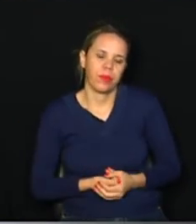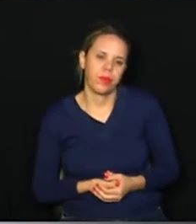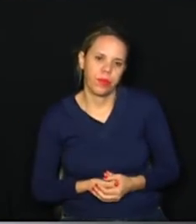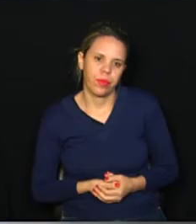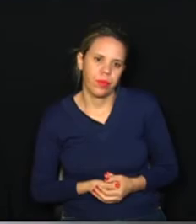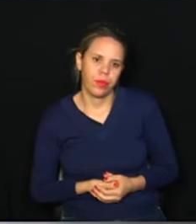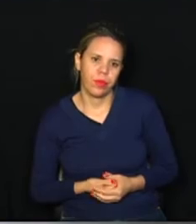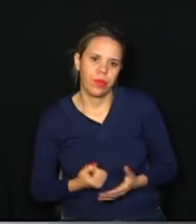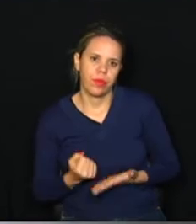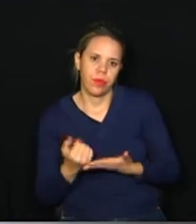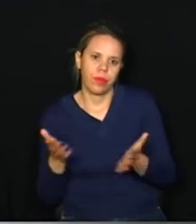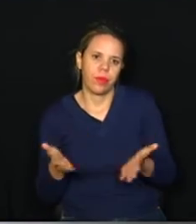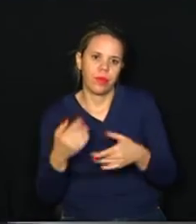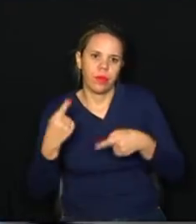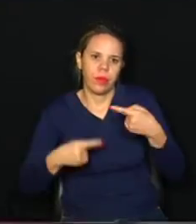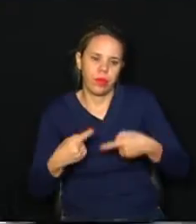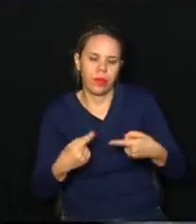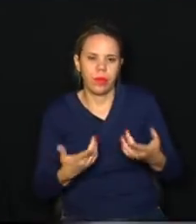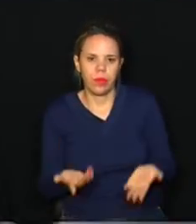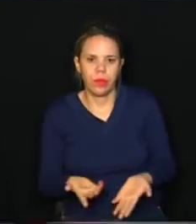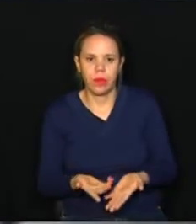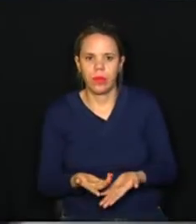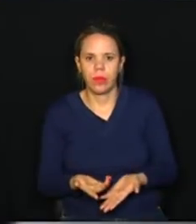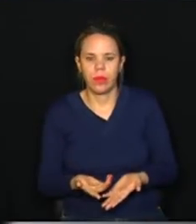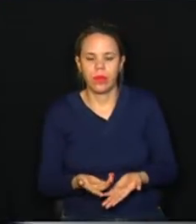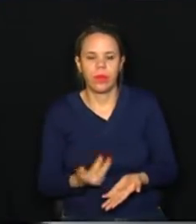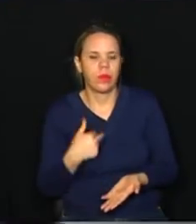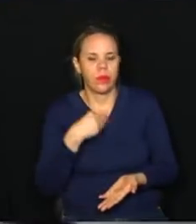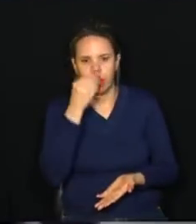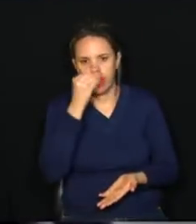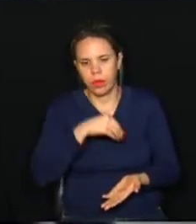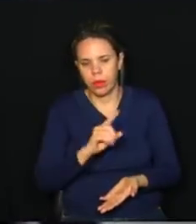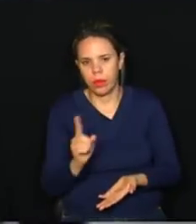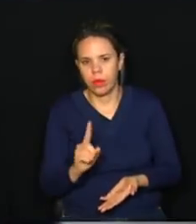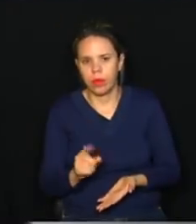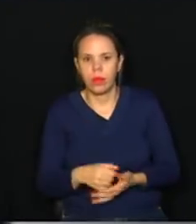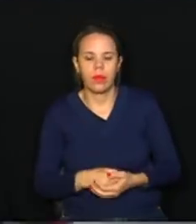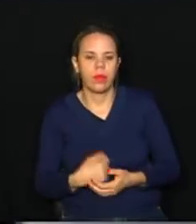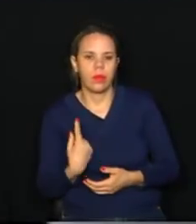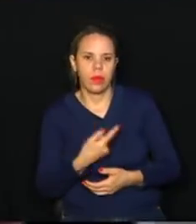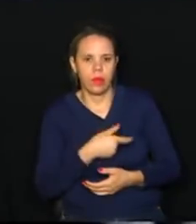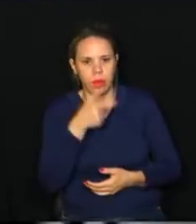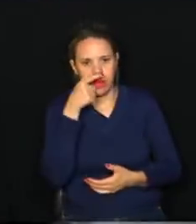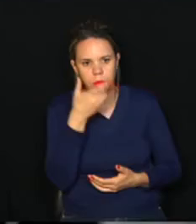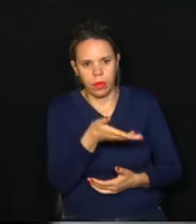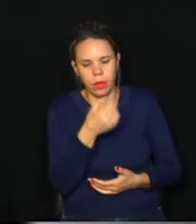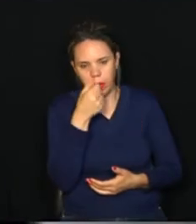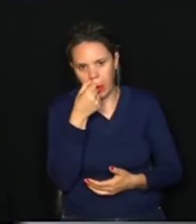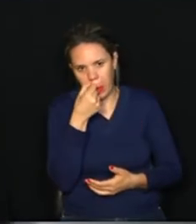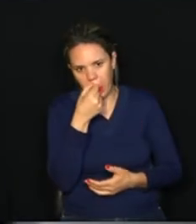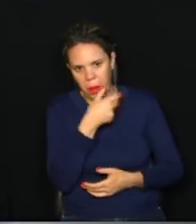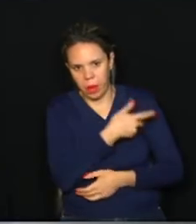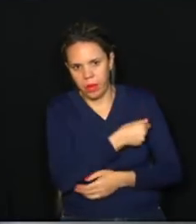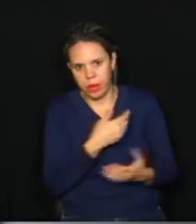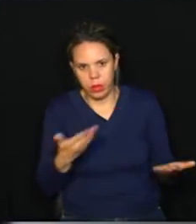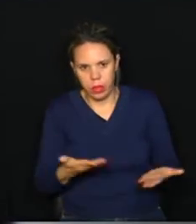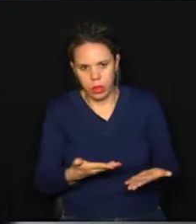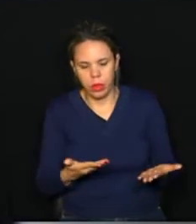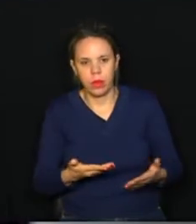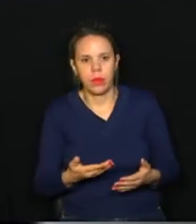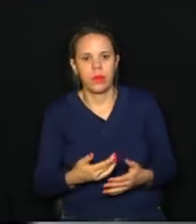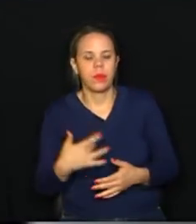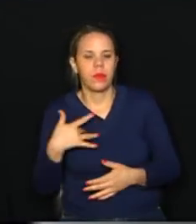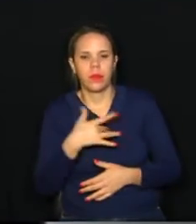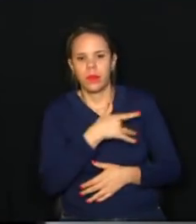que favorecia politicamente, e é inegável a gente ver aqui que a vacina hoje é um instrumento de